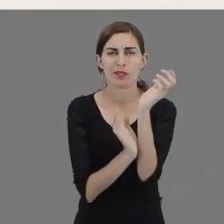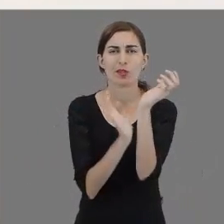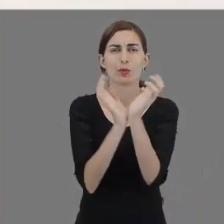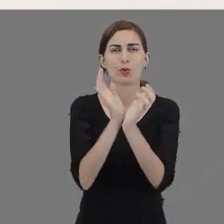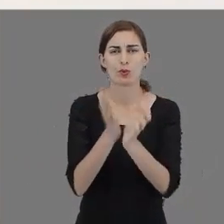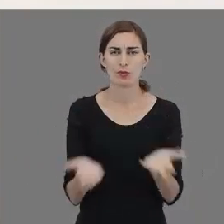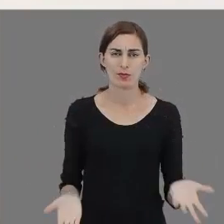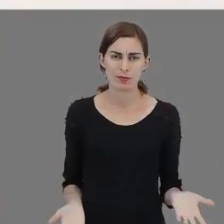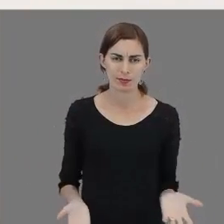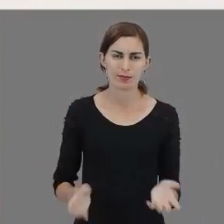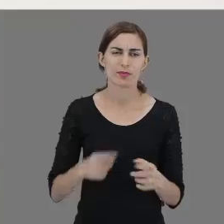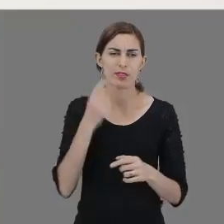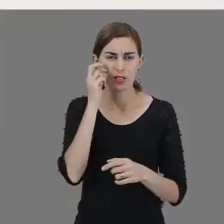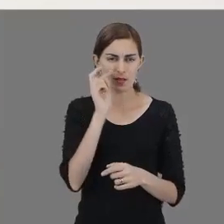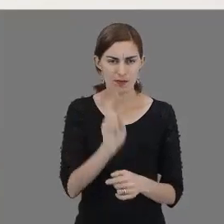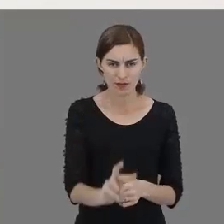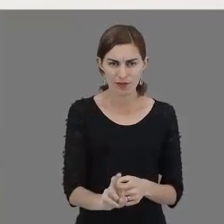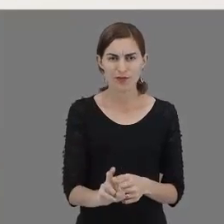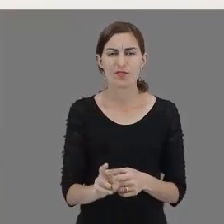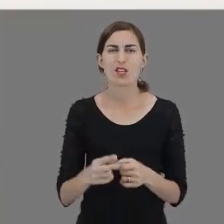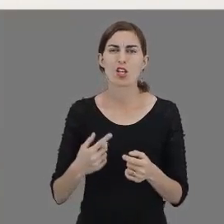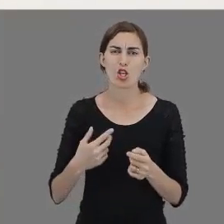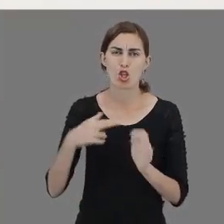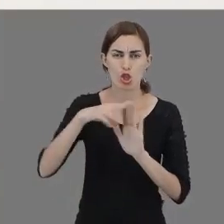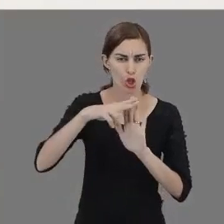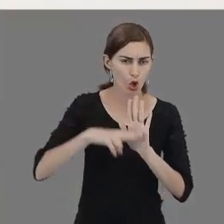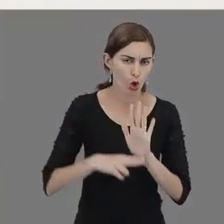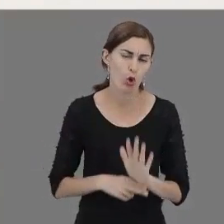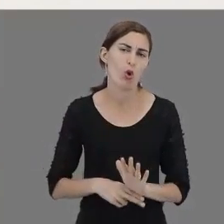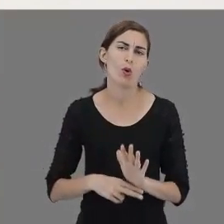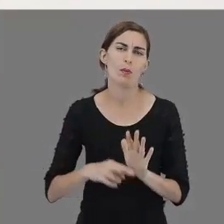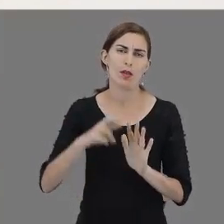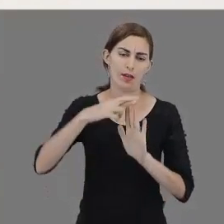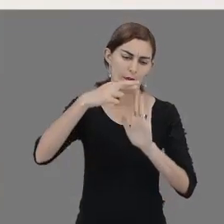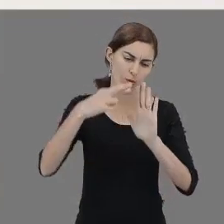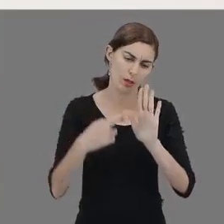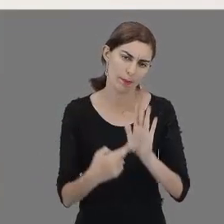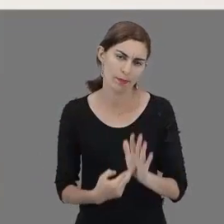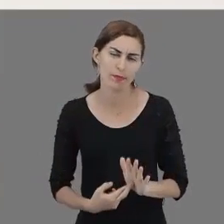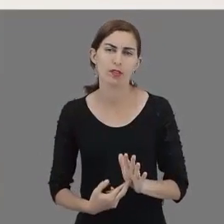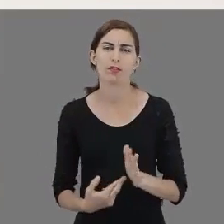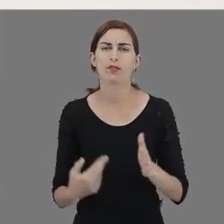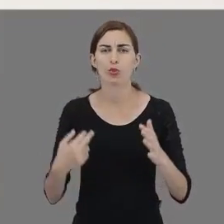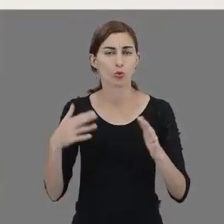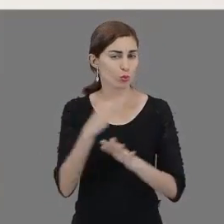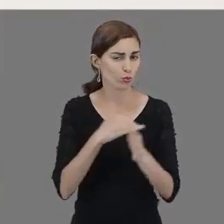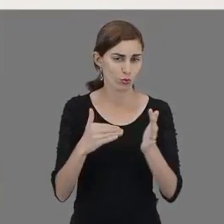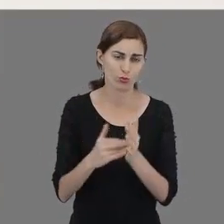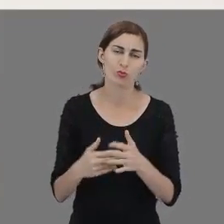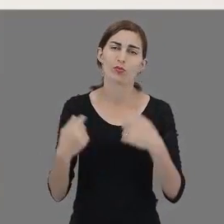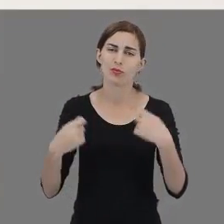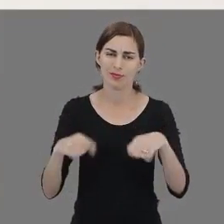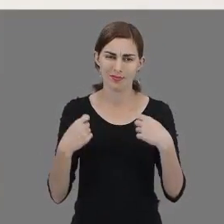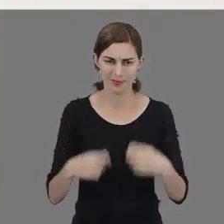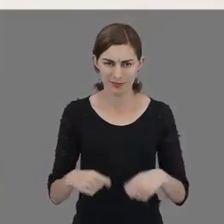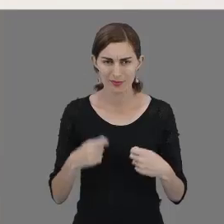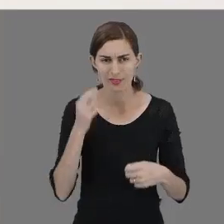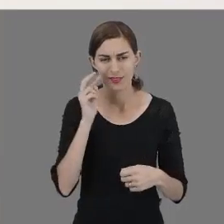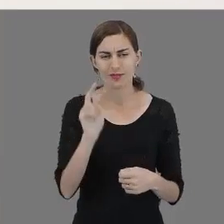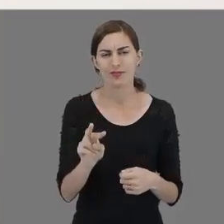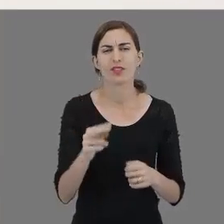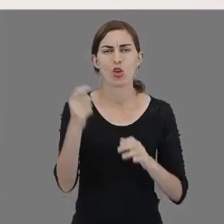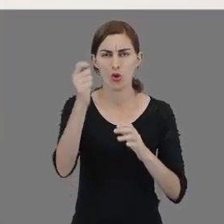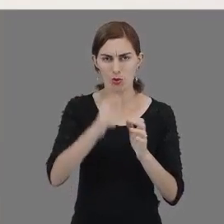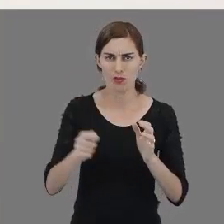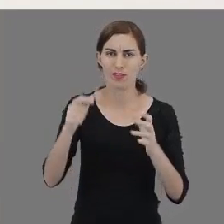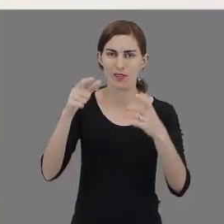de formalismo, a gente tem o excesso de normas, de regulamentos, e todo esse excesso acaba dando uma rigidez às